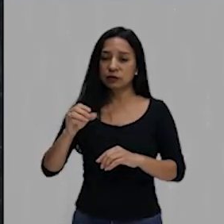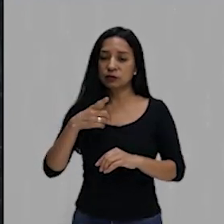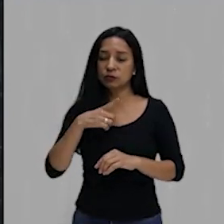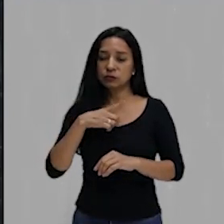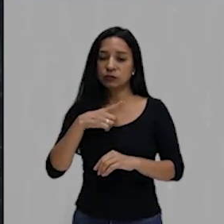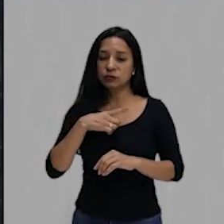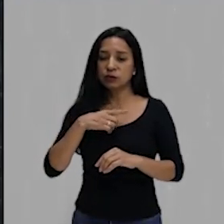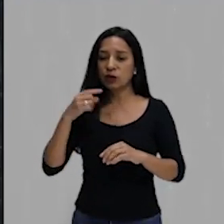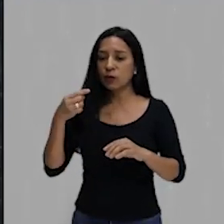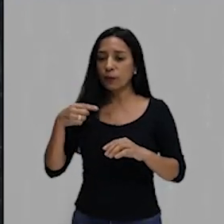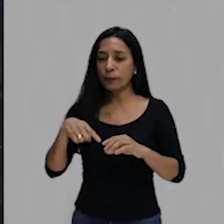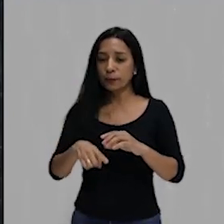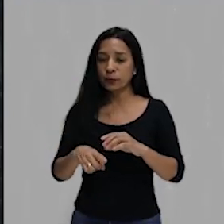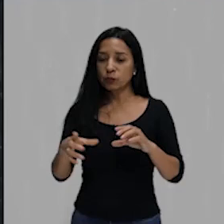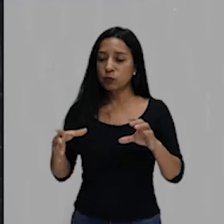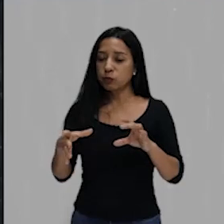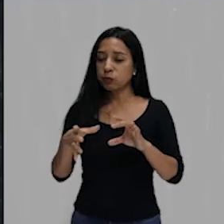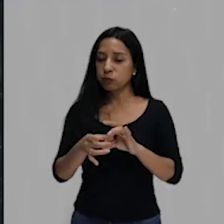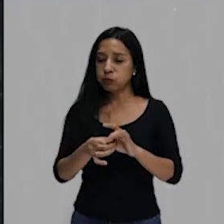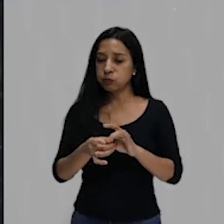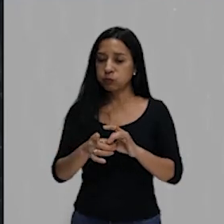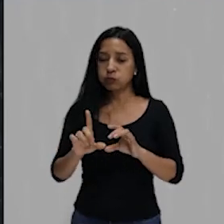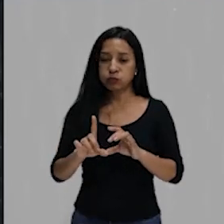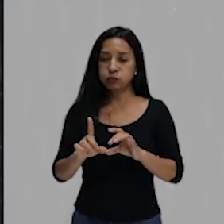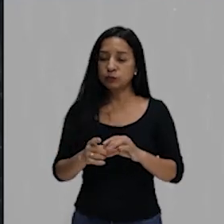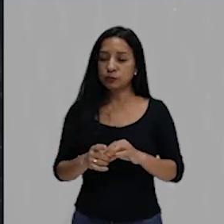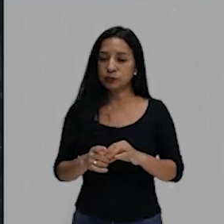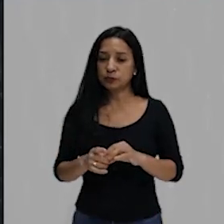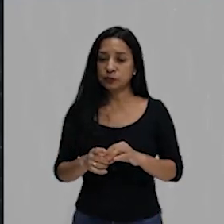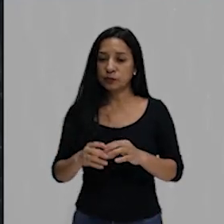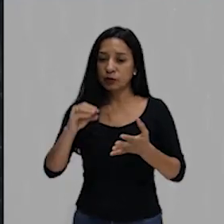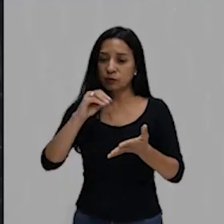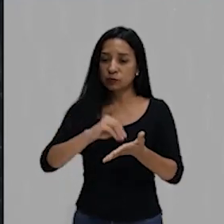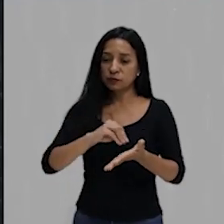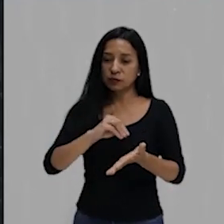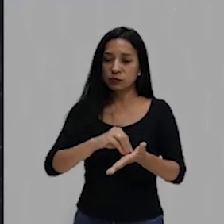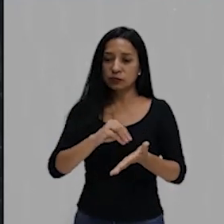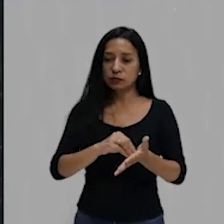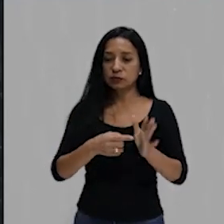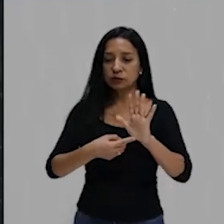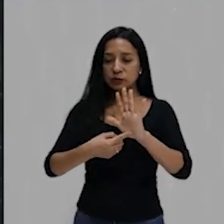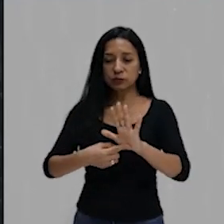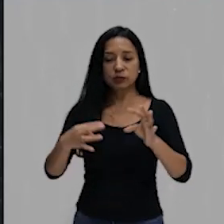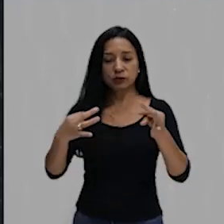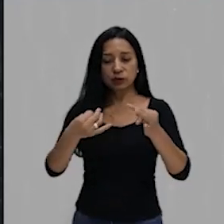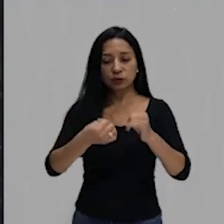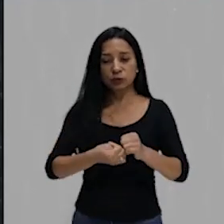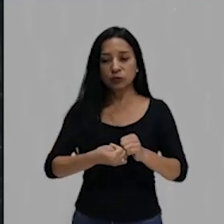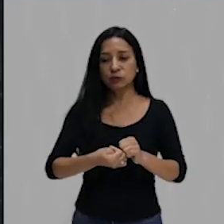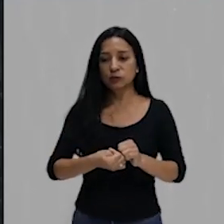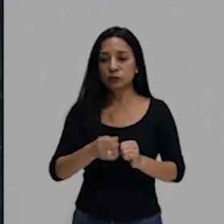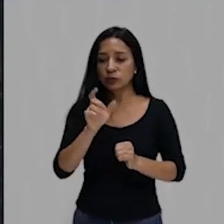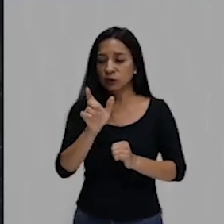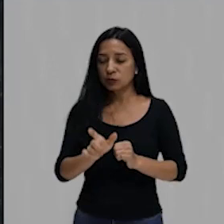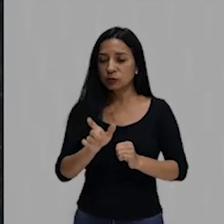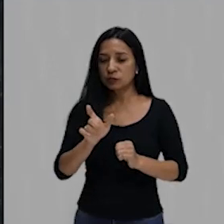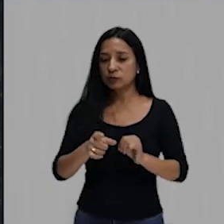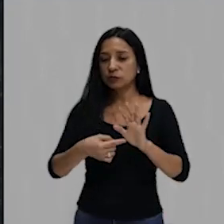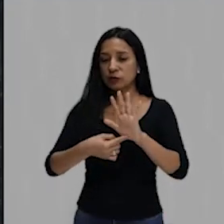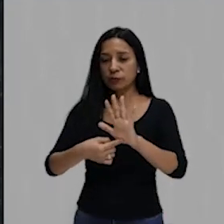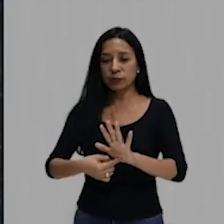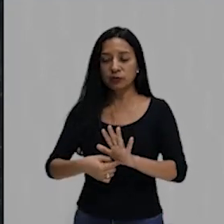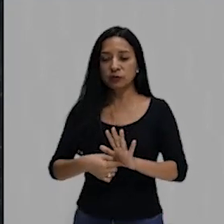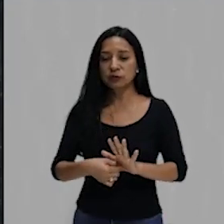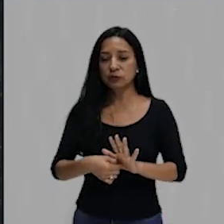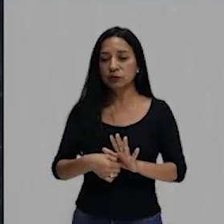incompleta. Por quê? Porque ela não vai se expressar em todos os indivíduos que apresentarão